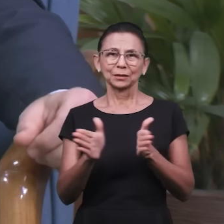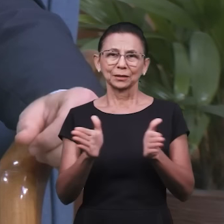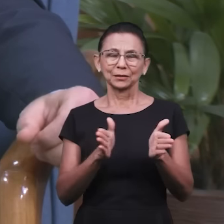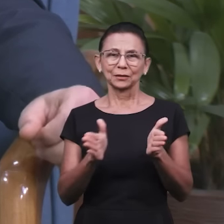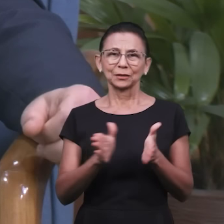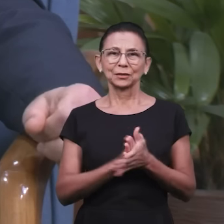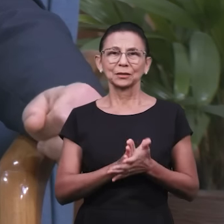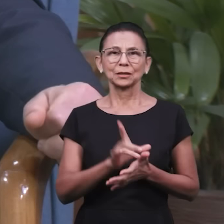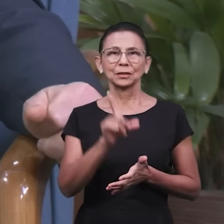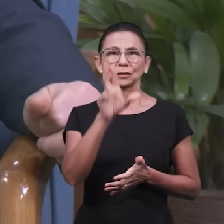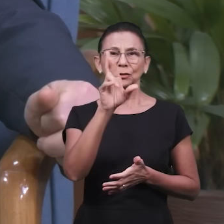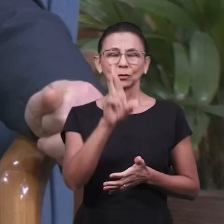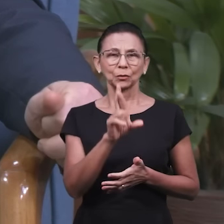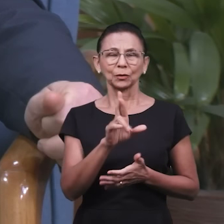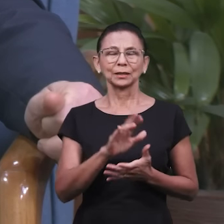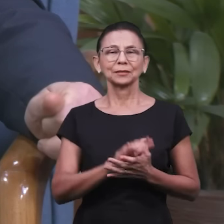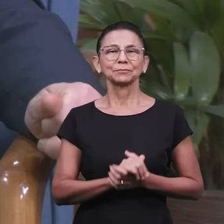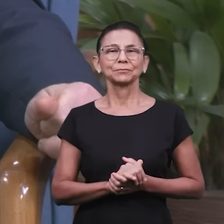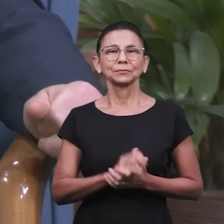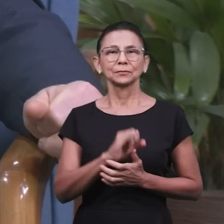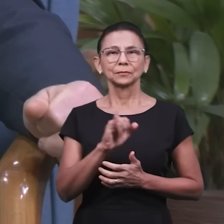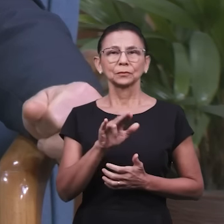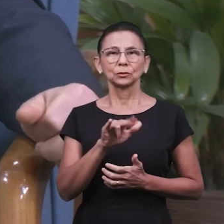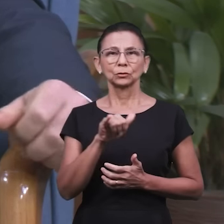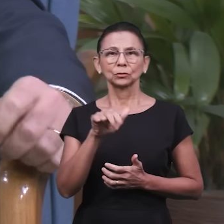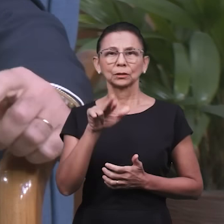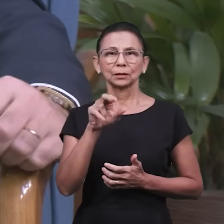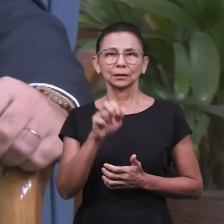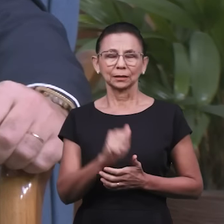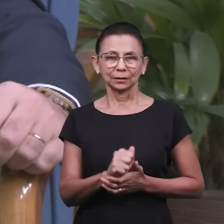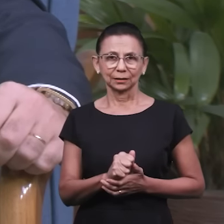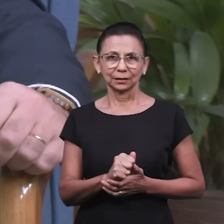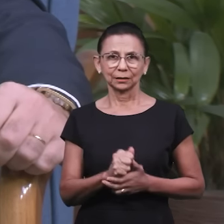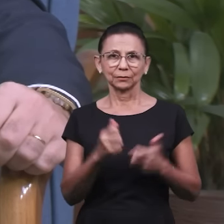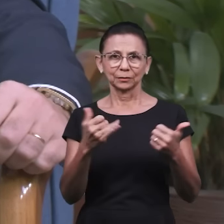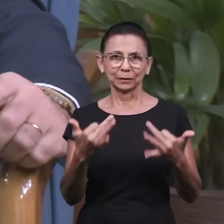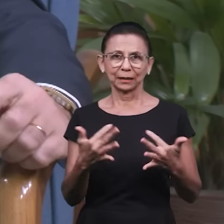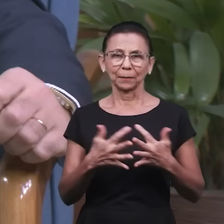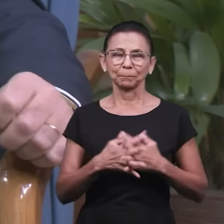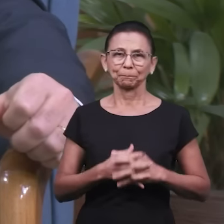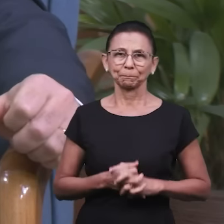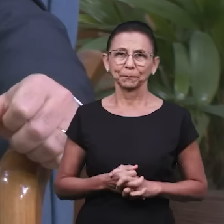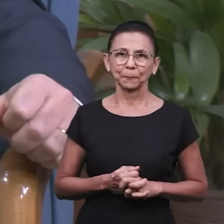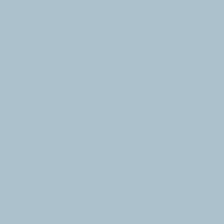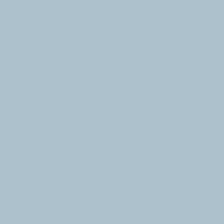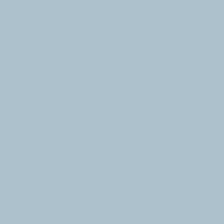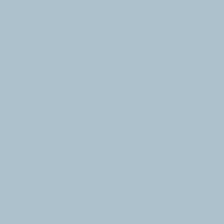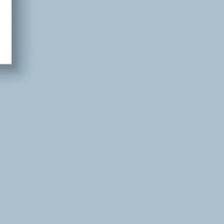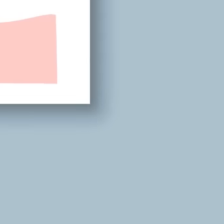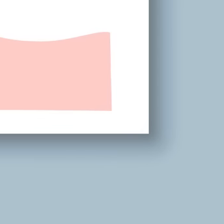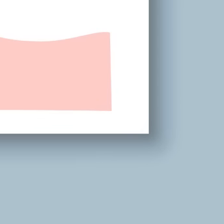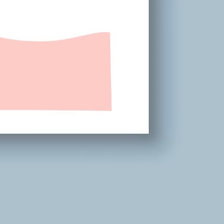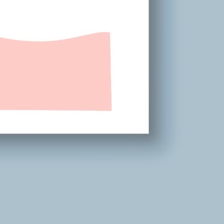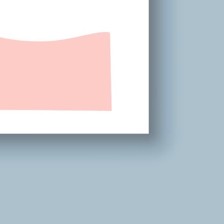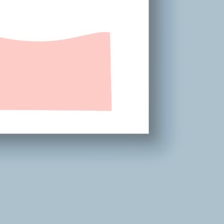Acessibilidade, a doutora Juliana Muniz tratará deste importante tema. Vamos assistir.